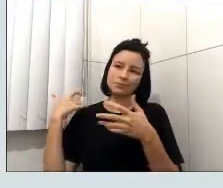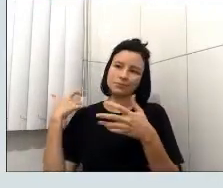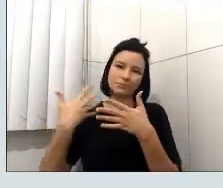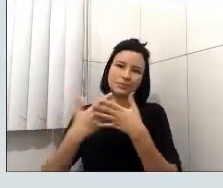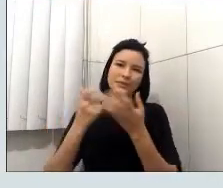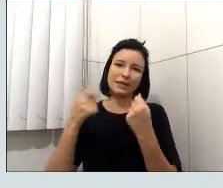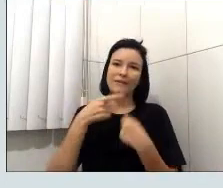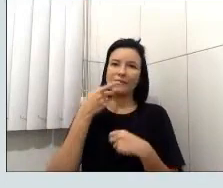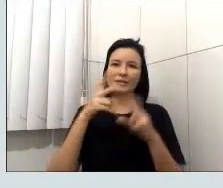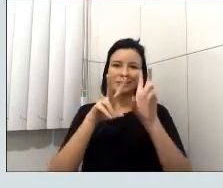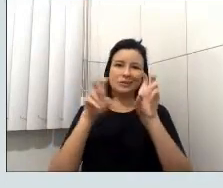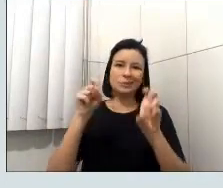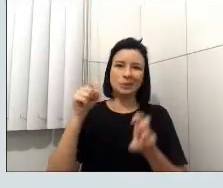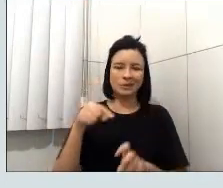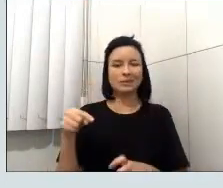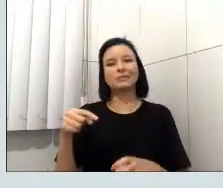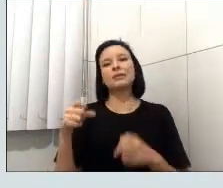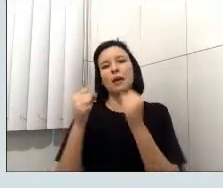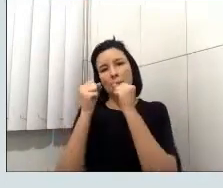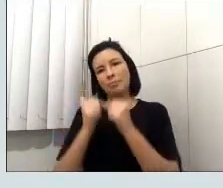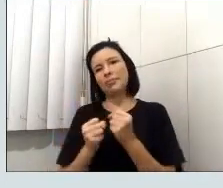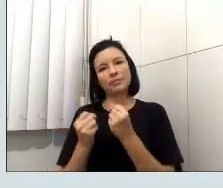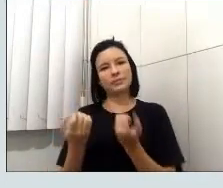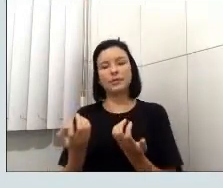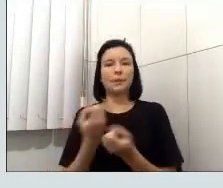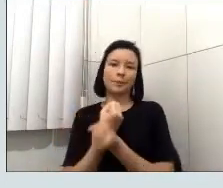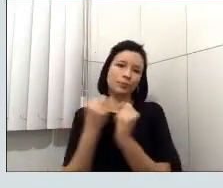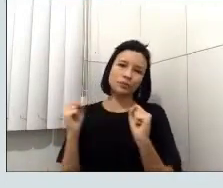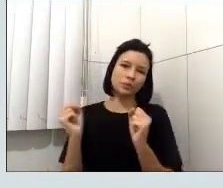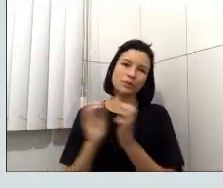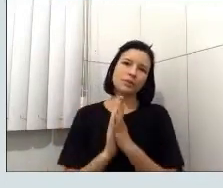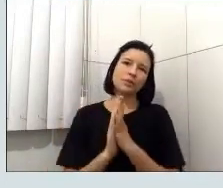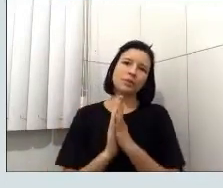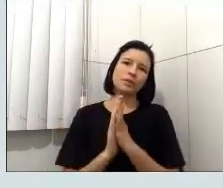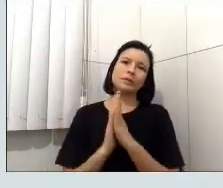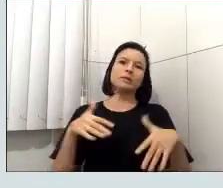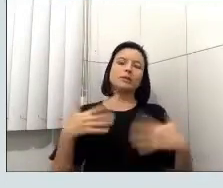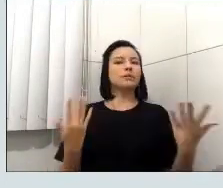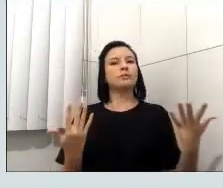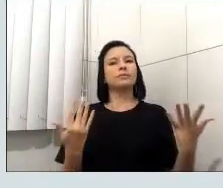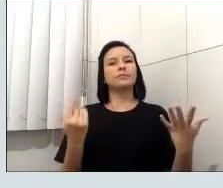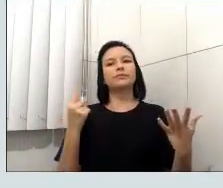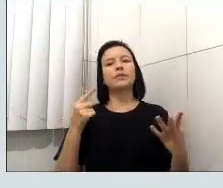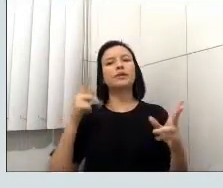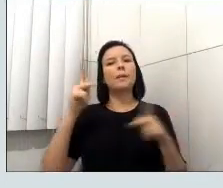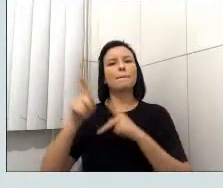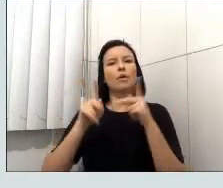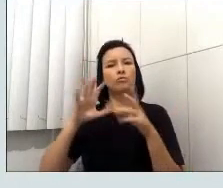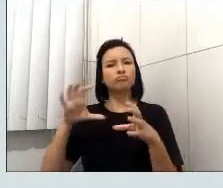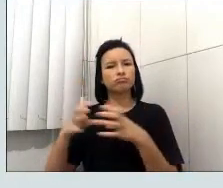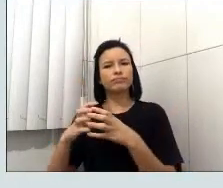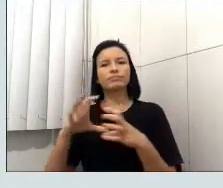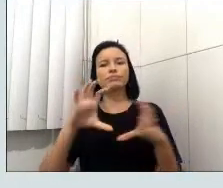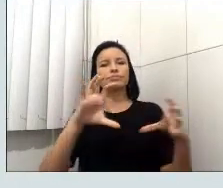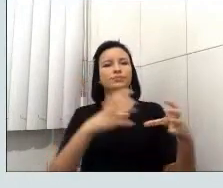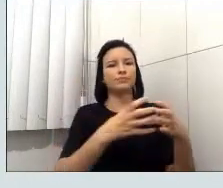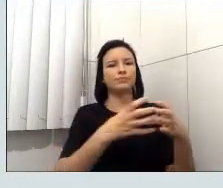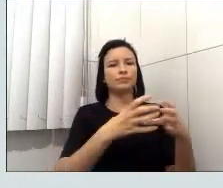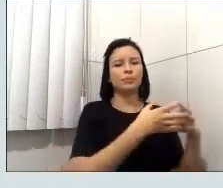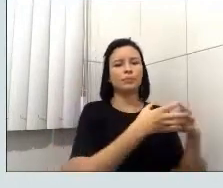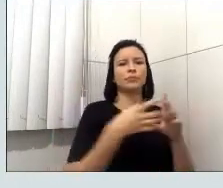sobre isso, até porque a gente não tem vestígios de todos. Mas a gente vai tentar conhecer alguns desses povos indígenas a partir das